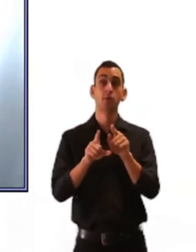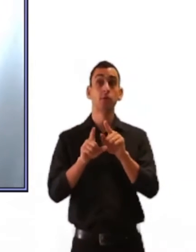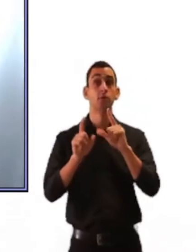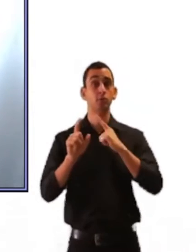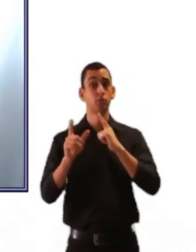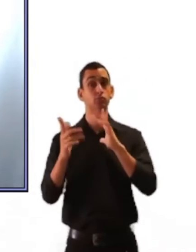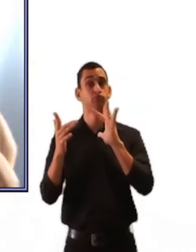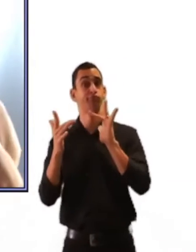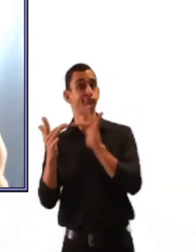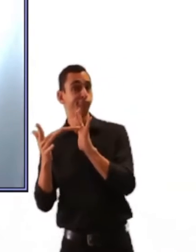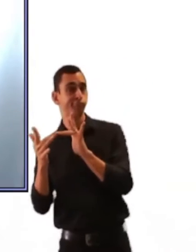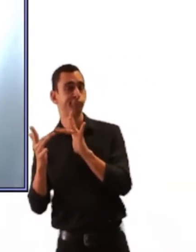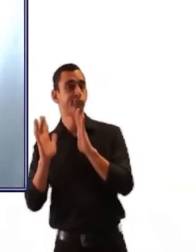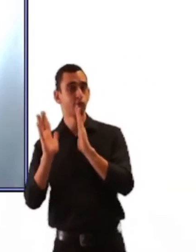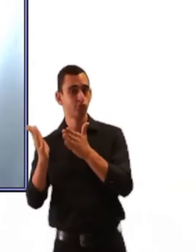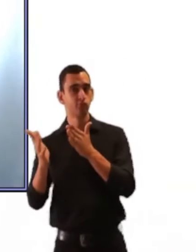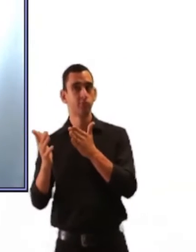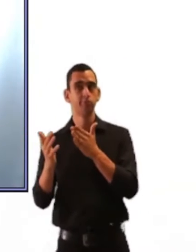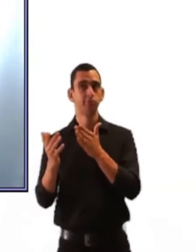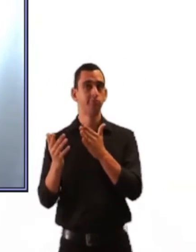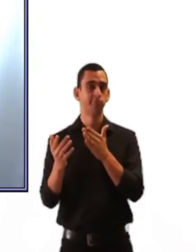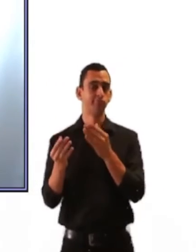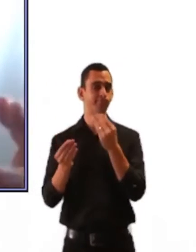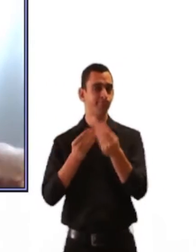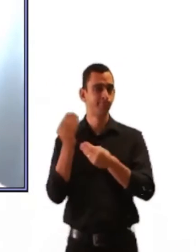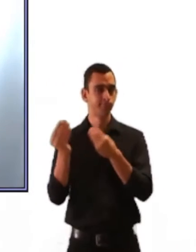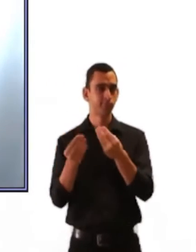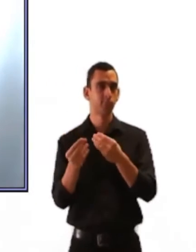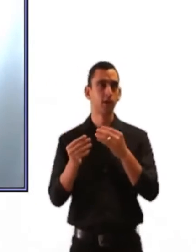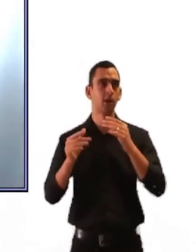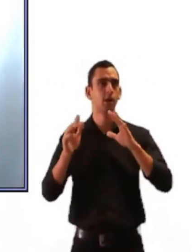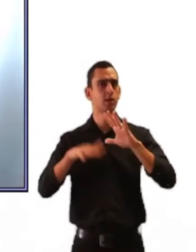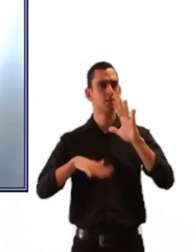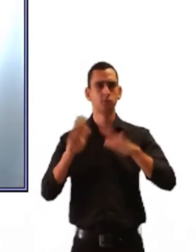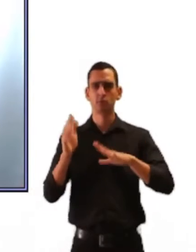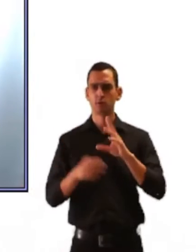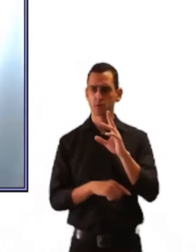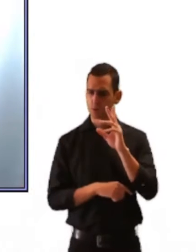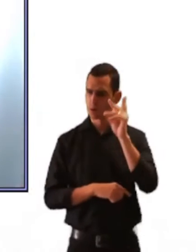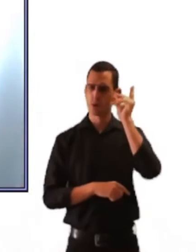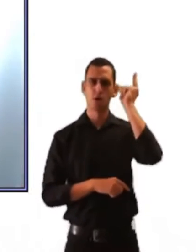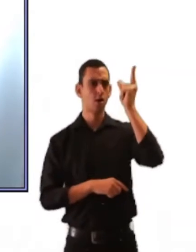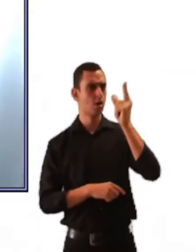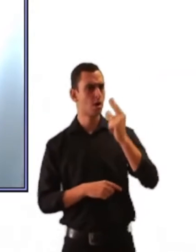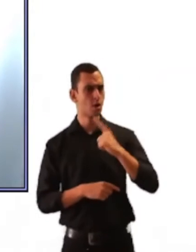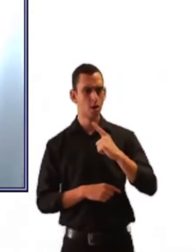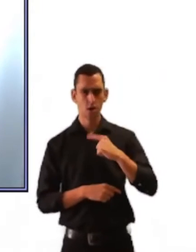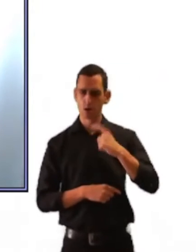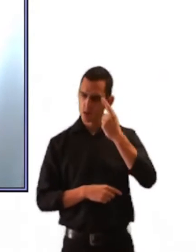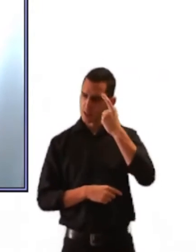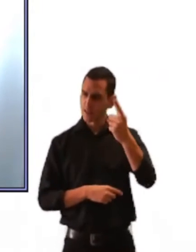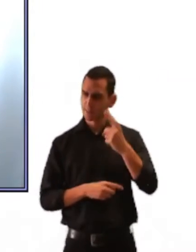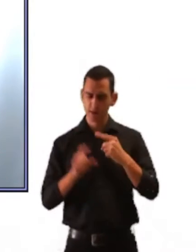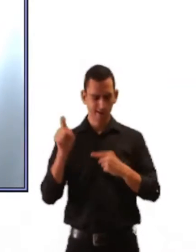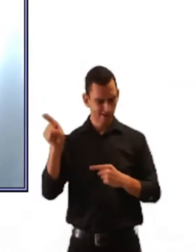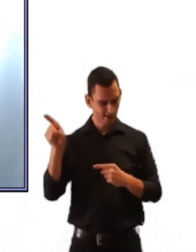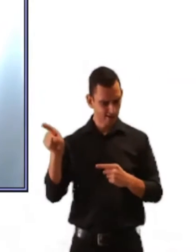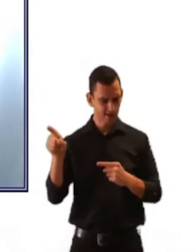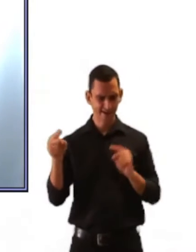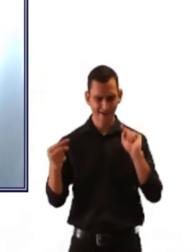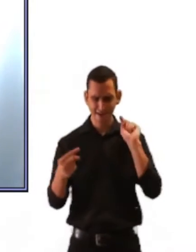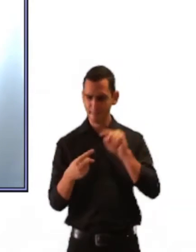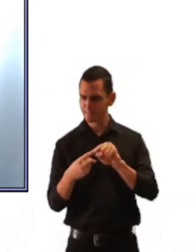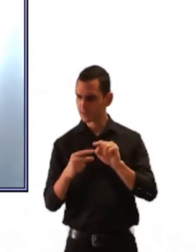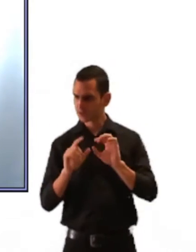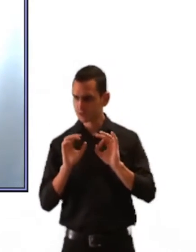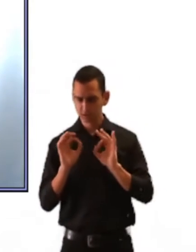problema, e aí do nada, né? Tá tomando banho, tá fazendo uma caminhada, ou aquele caso